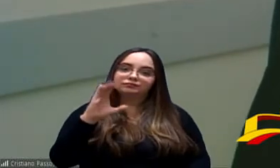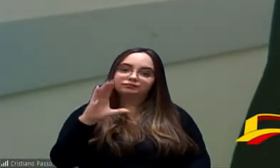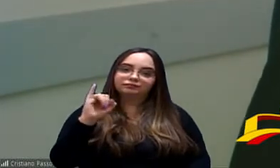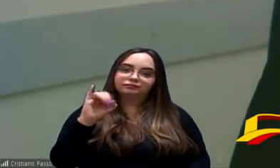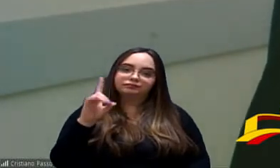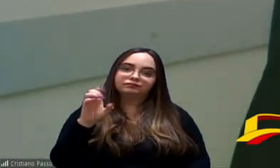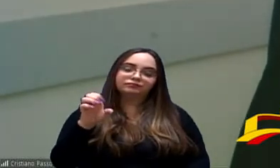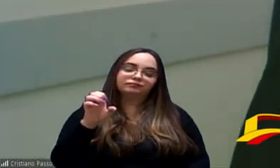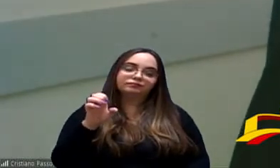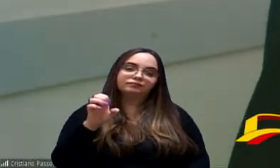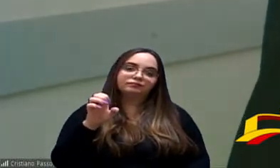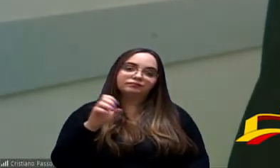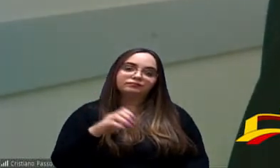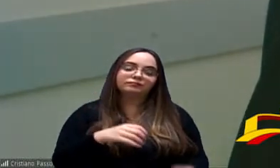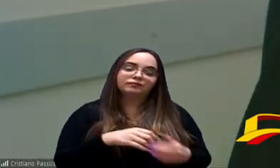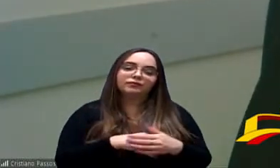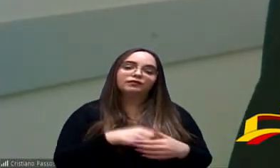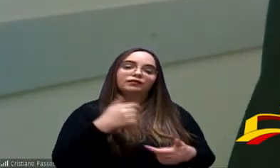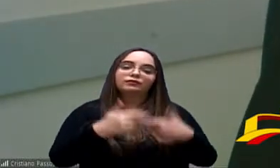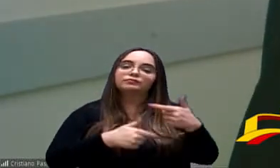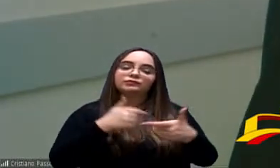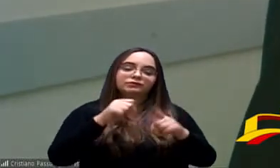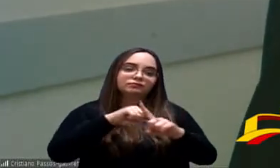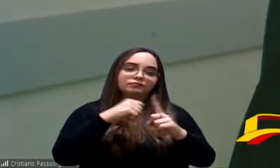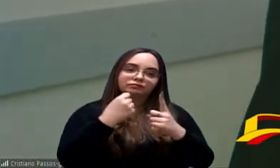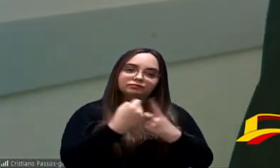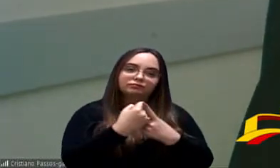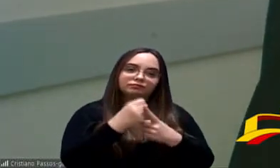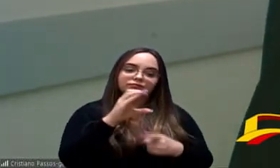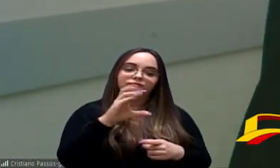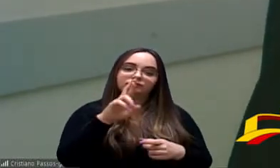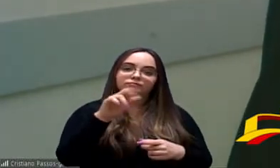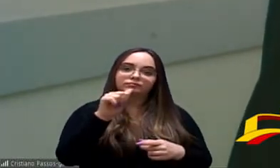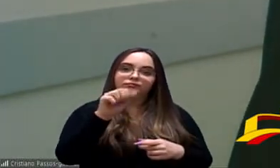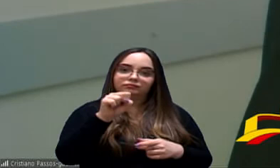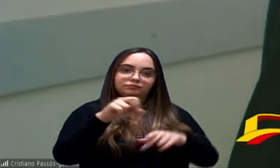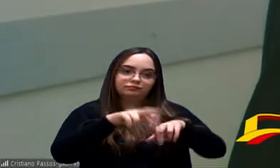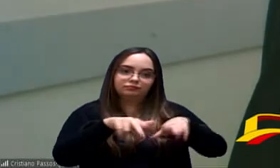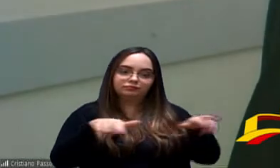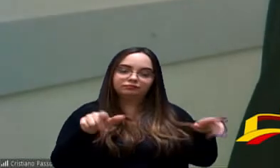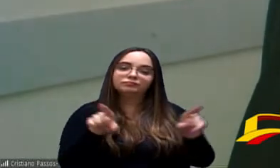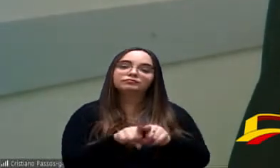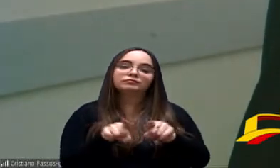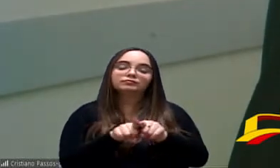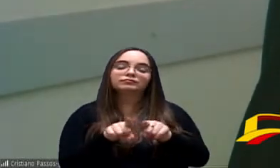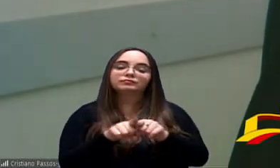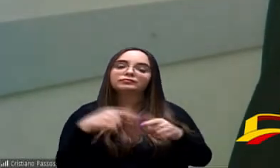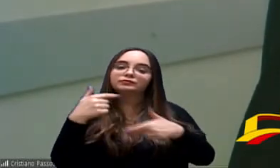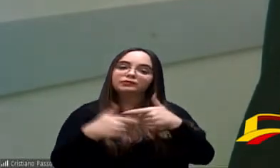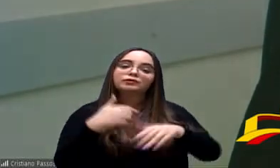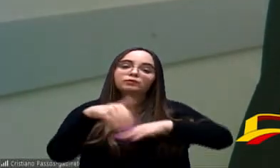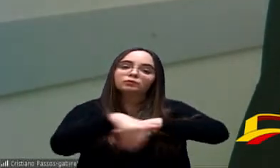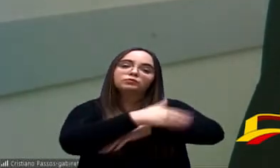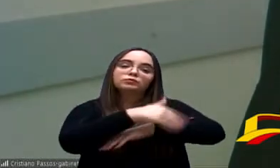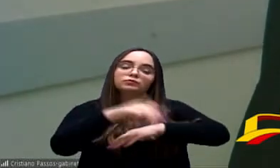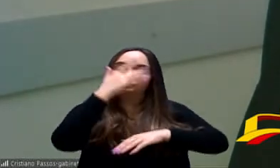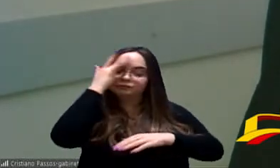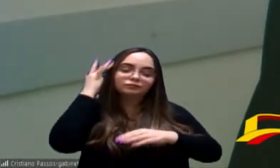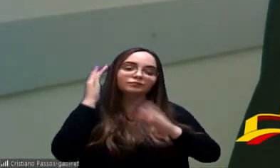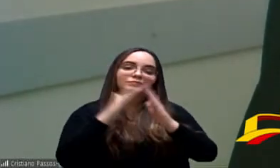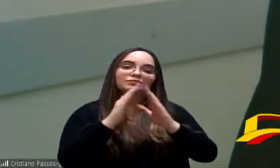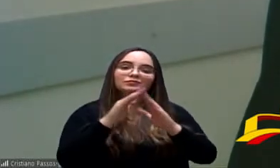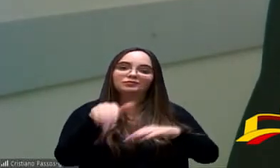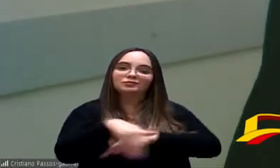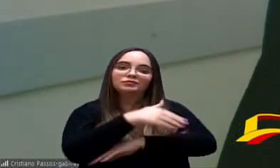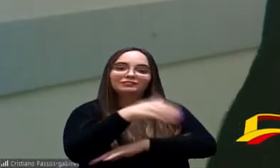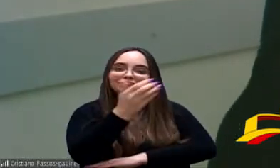trabalho, desde o trabalho social nos CRAS, como também ontem, trabalho na rua, né, com os moradores de rua, nesse